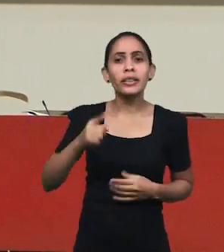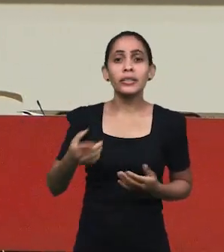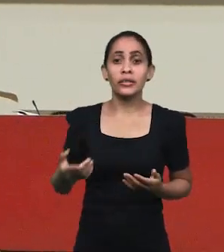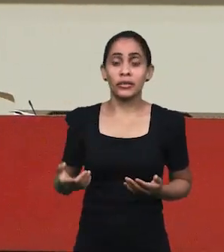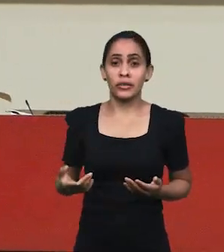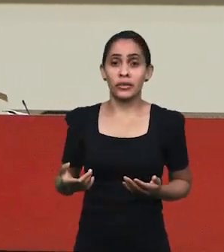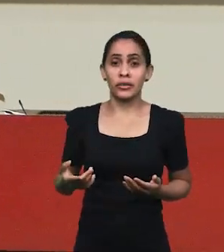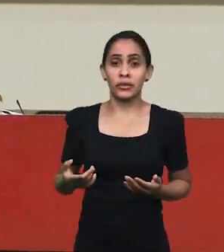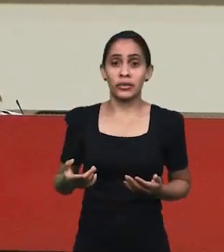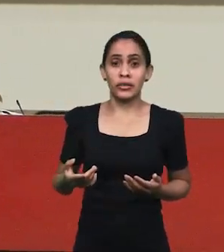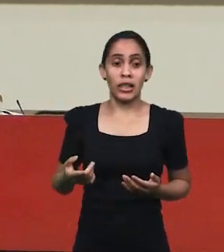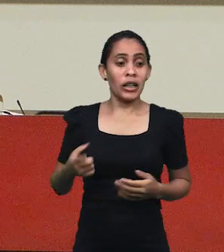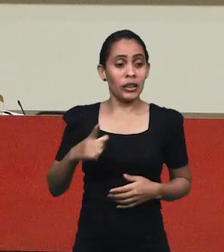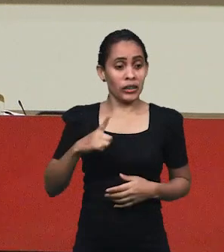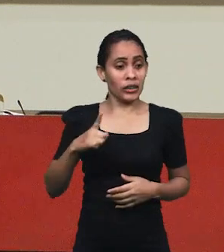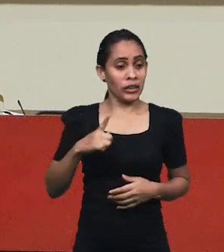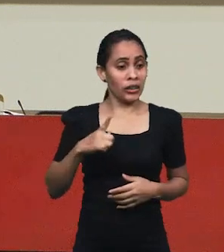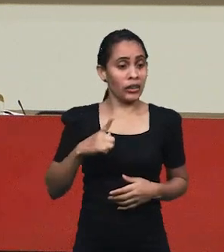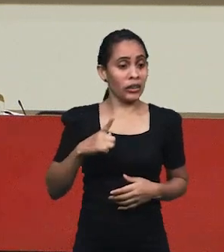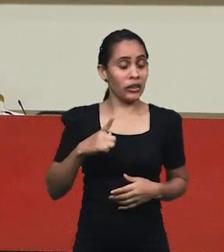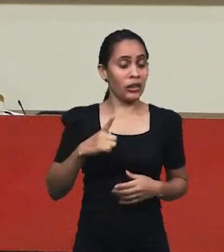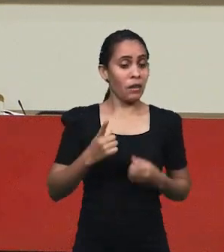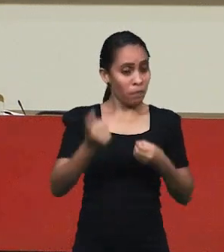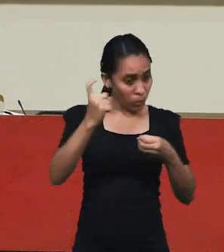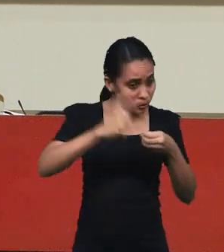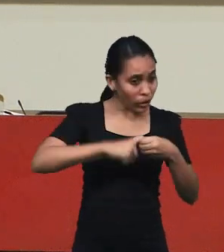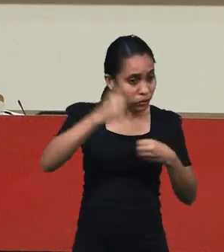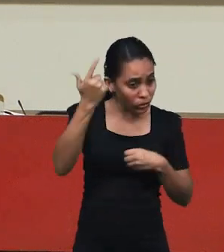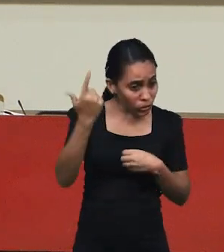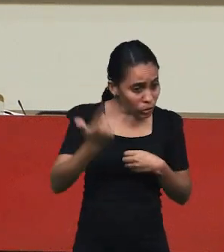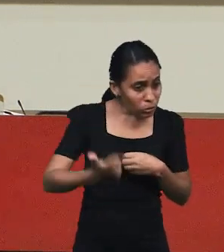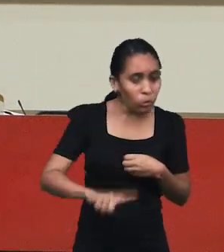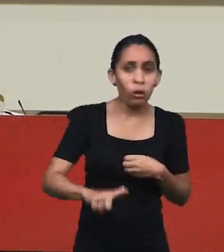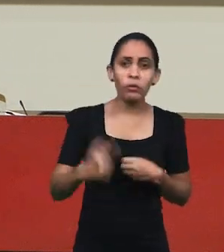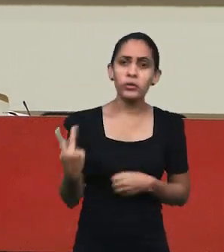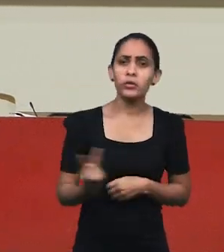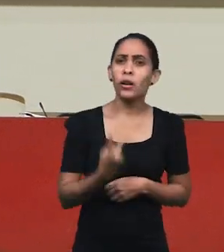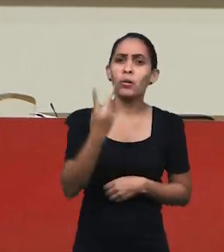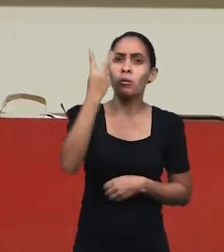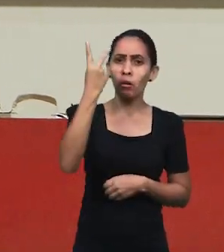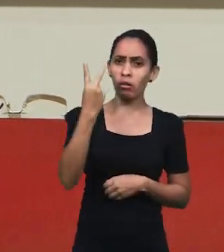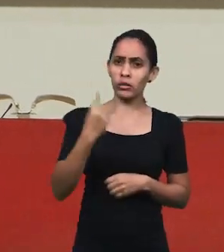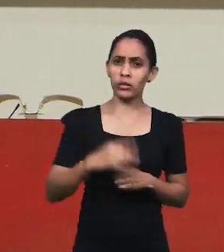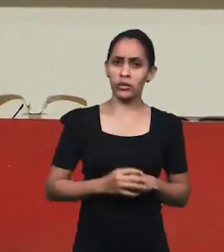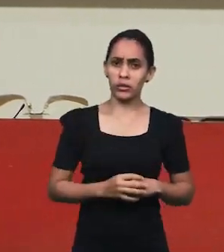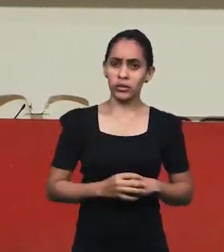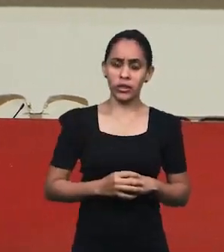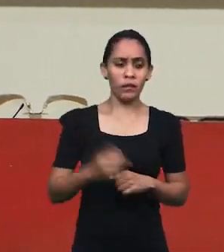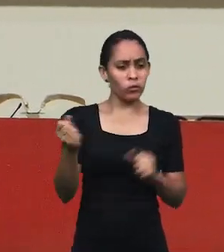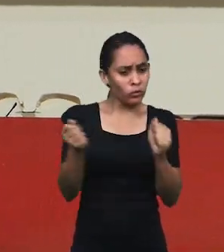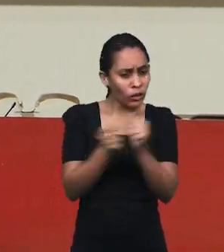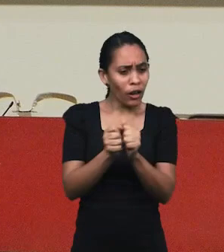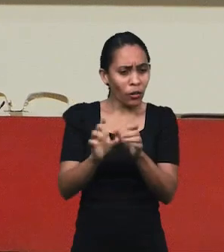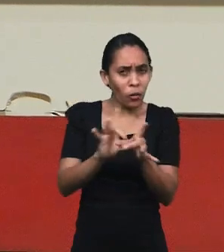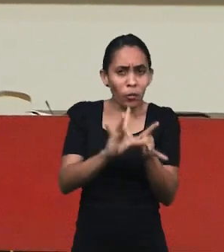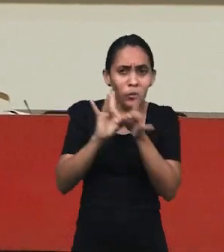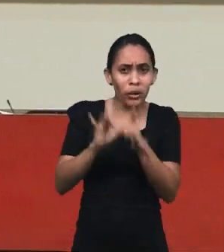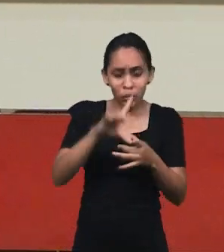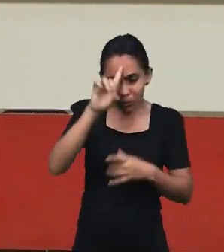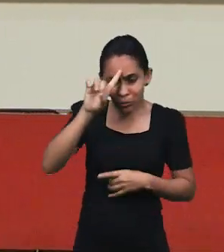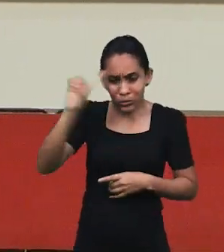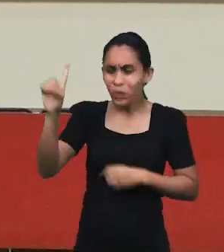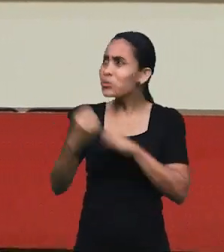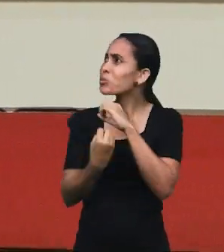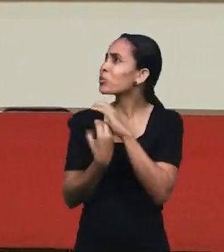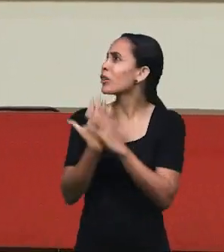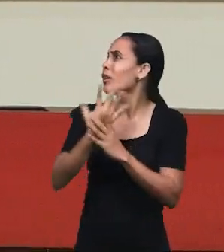Quem há de ir por nós para trazer o homem de volta, para resgatar os valores, os princípios, para o homem se